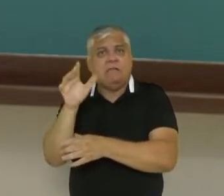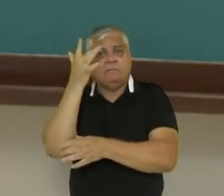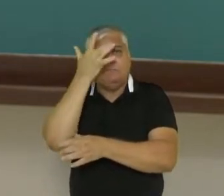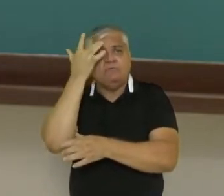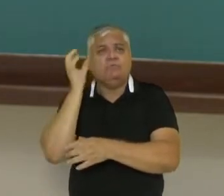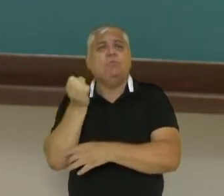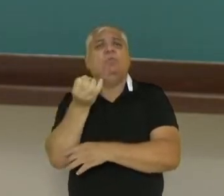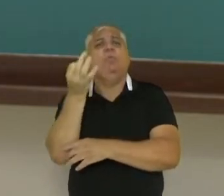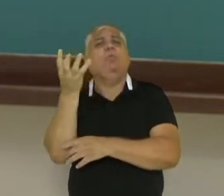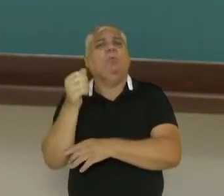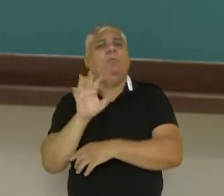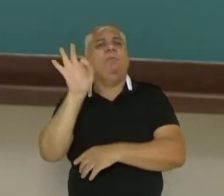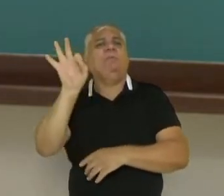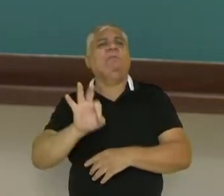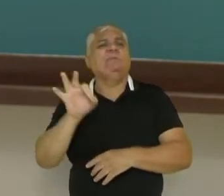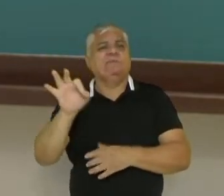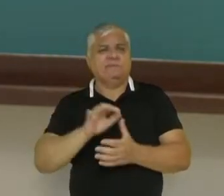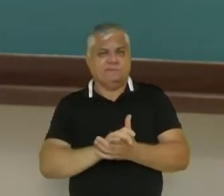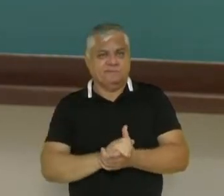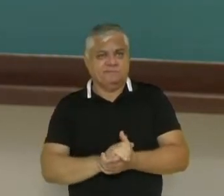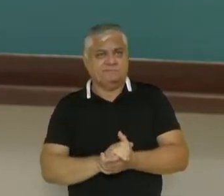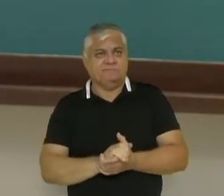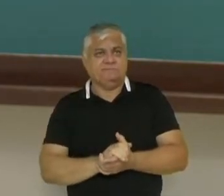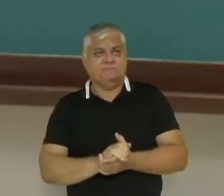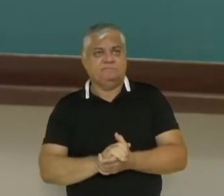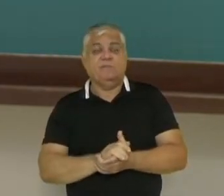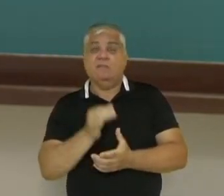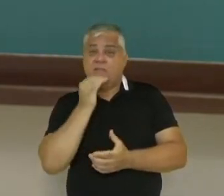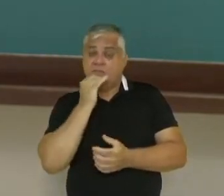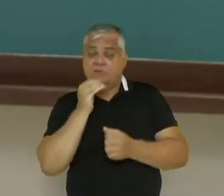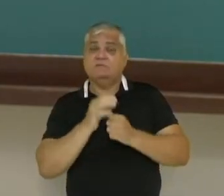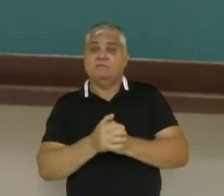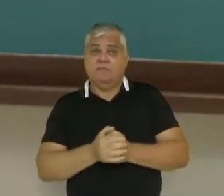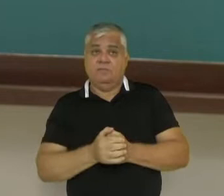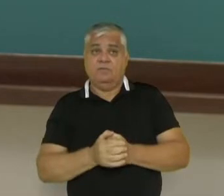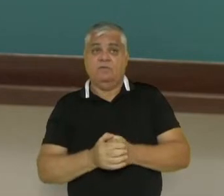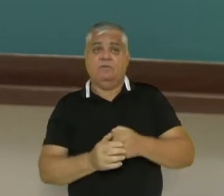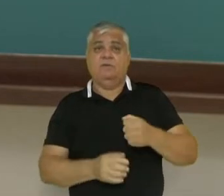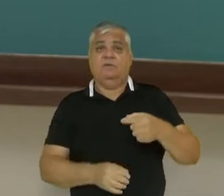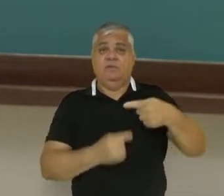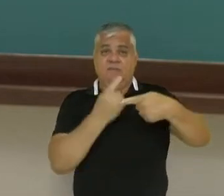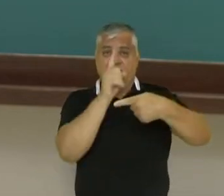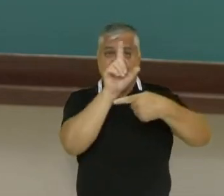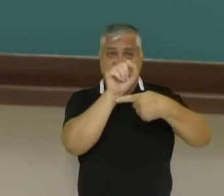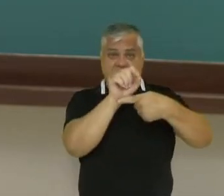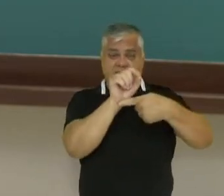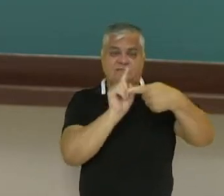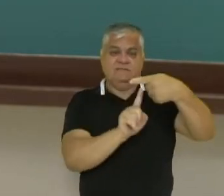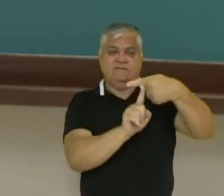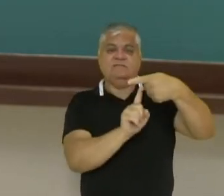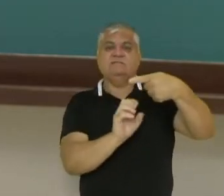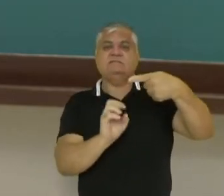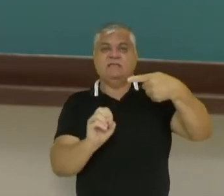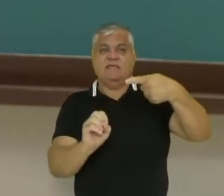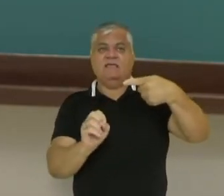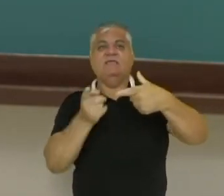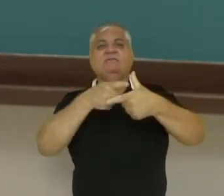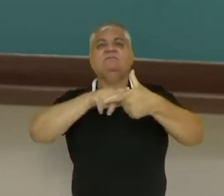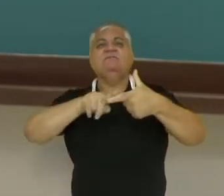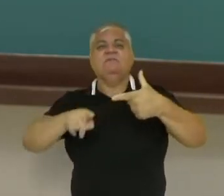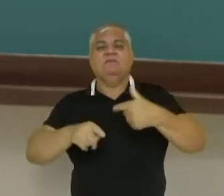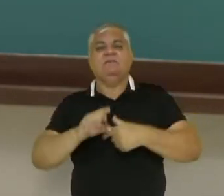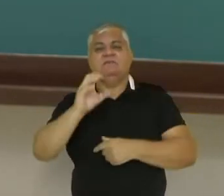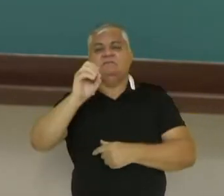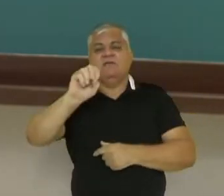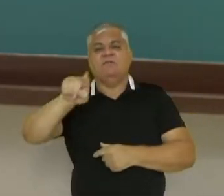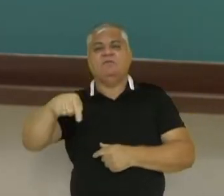de diferentes maneiras. Observe, em fração decimal, 10 sobre 100. Quanto dá 10 dividido por 100?